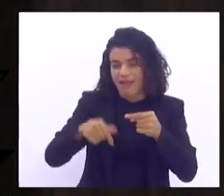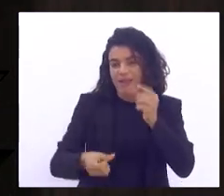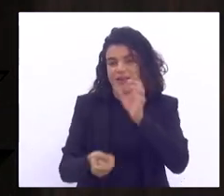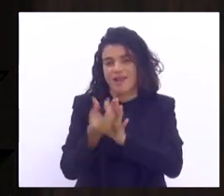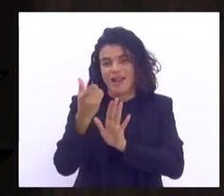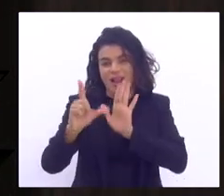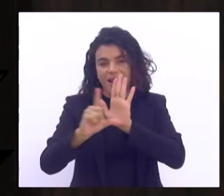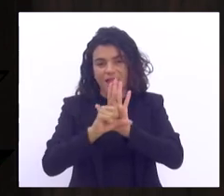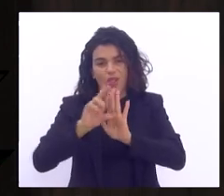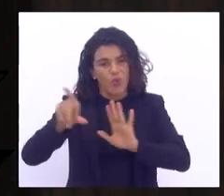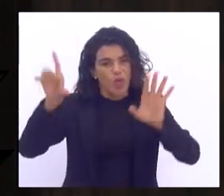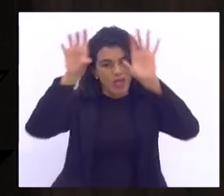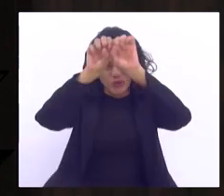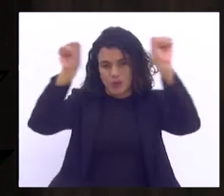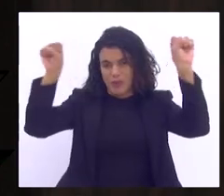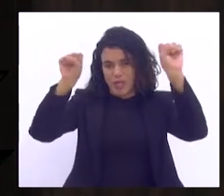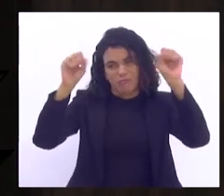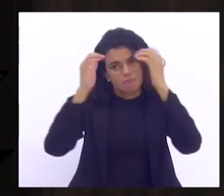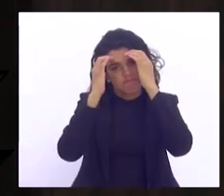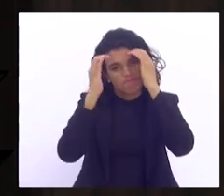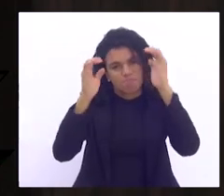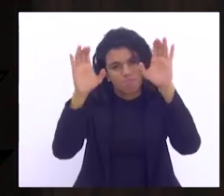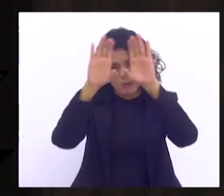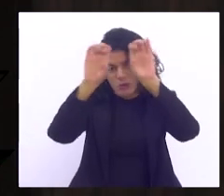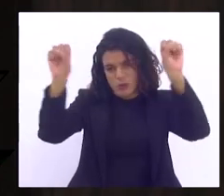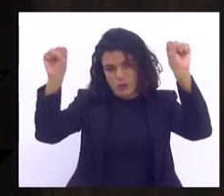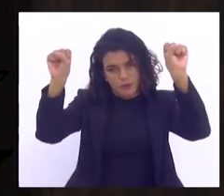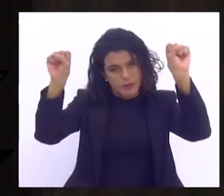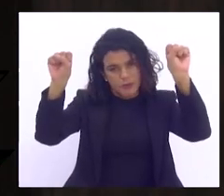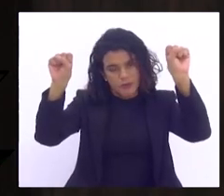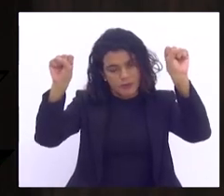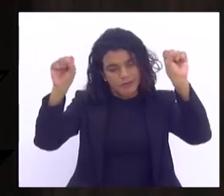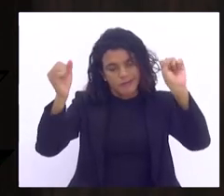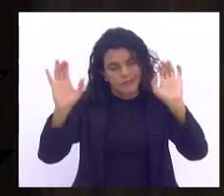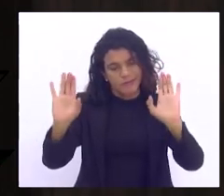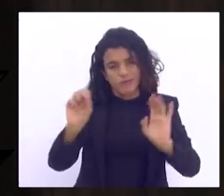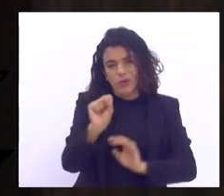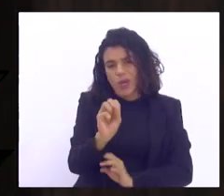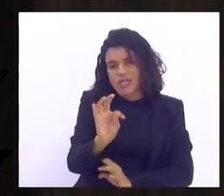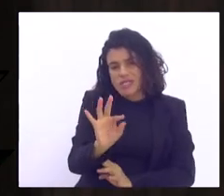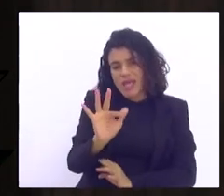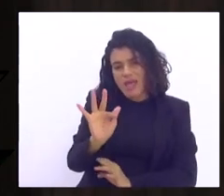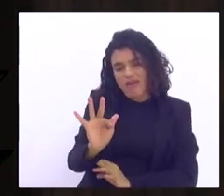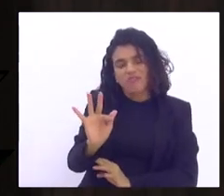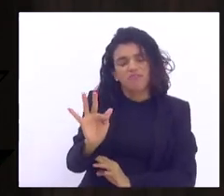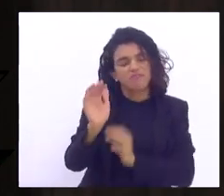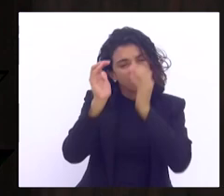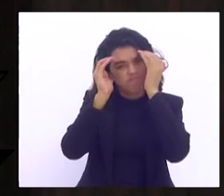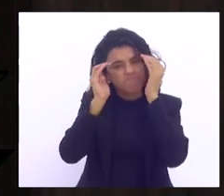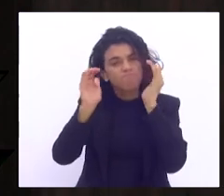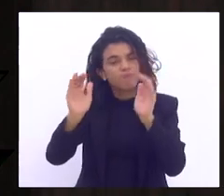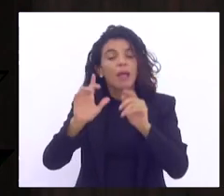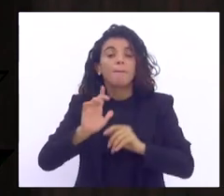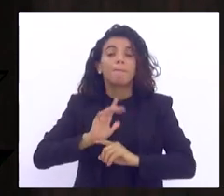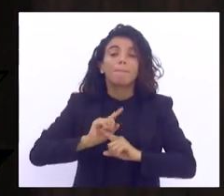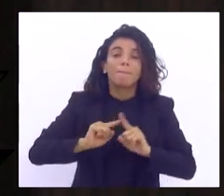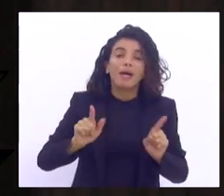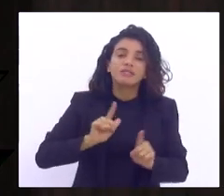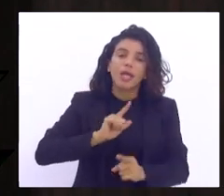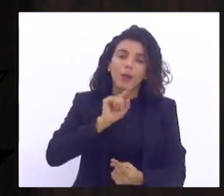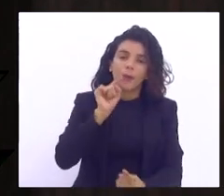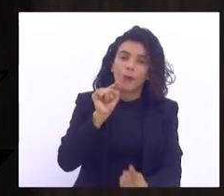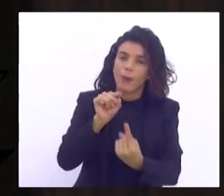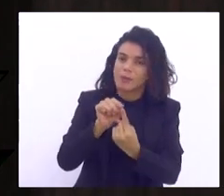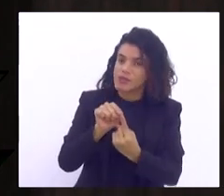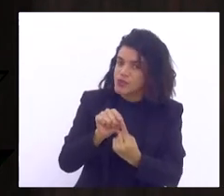é o Supremo, com todo respeito ao Supremo. O Supremo Tribunal Federal, bem como o Poder Judiciário em geral, tem como objetivo, ou